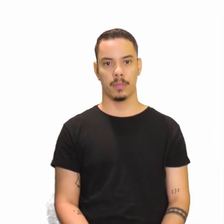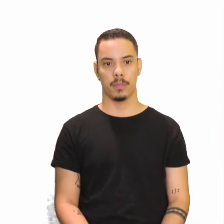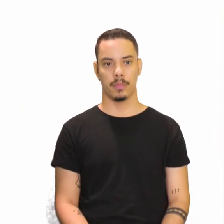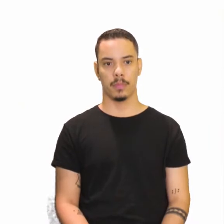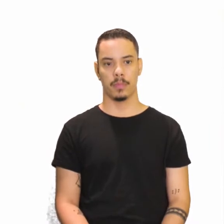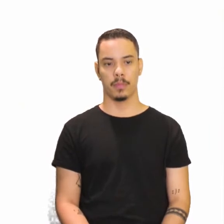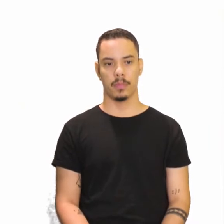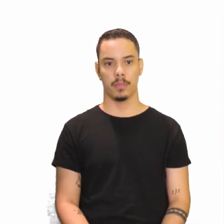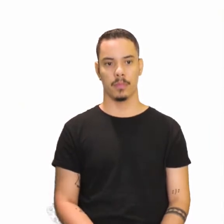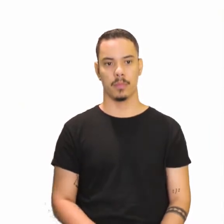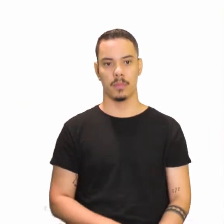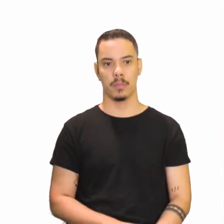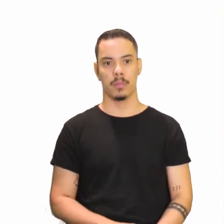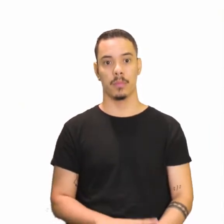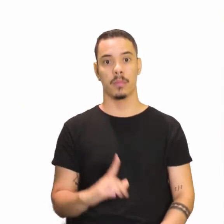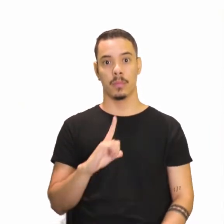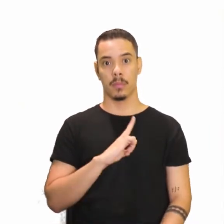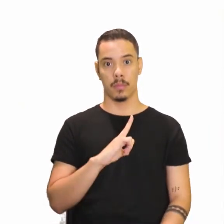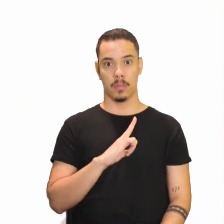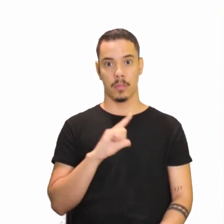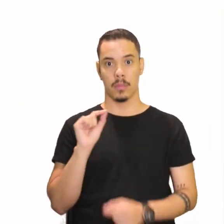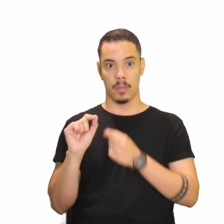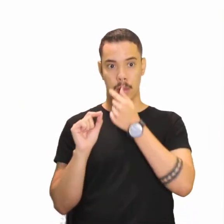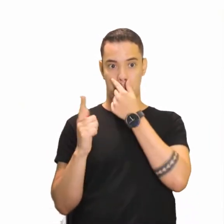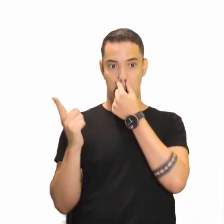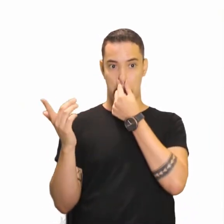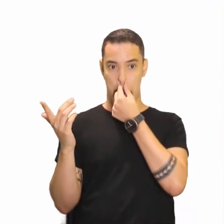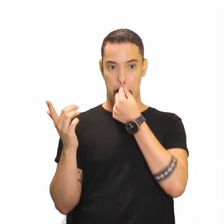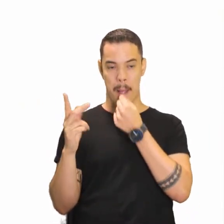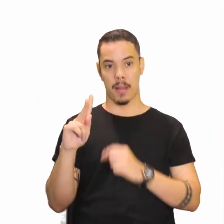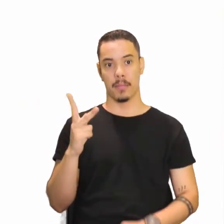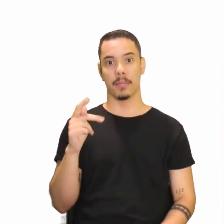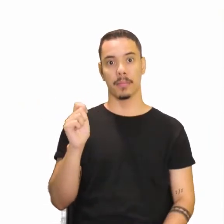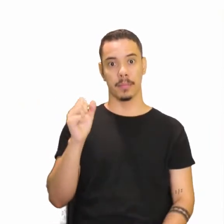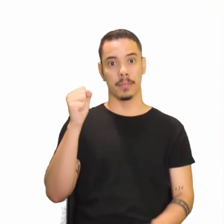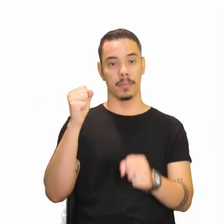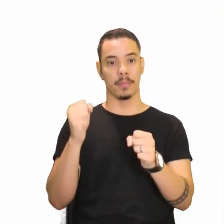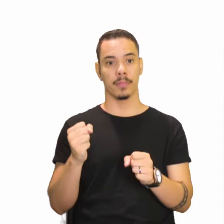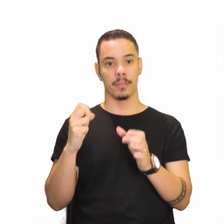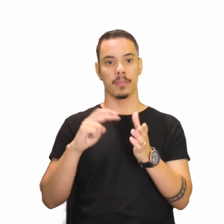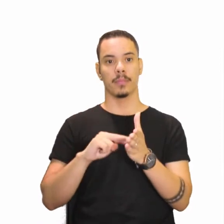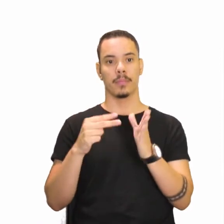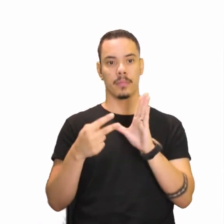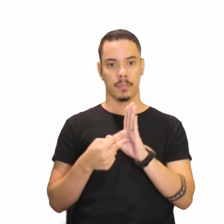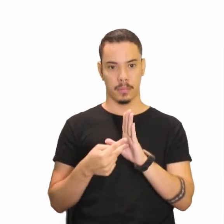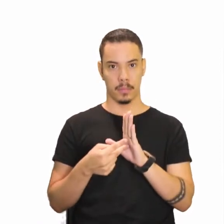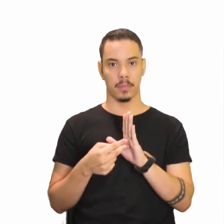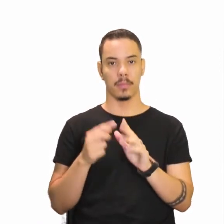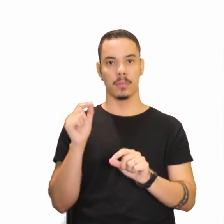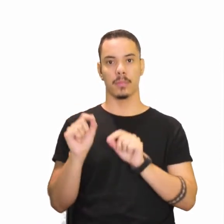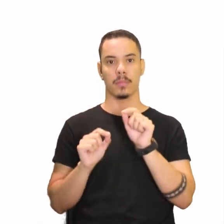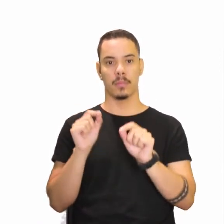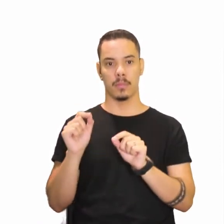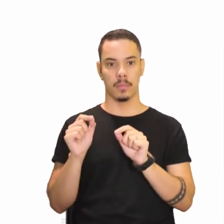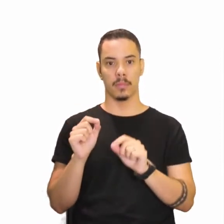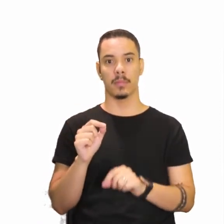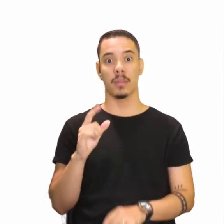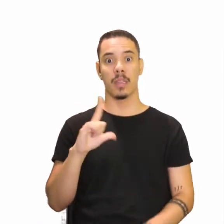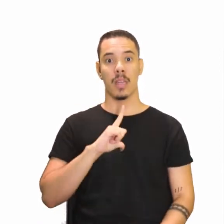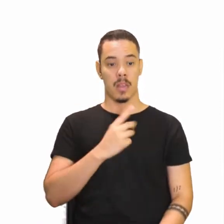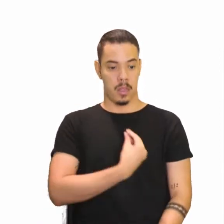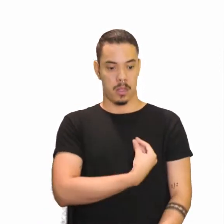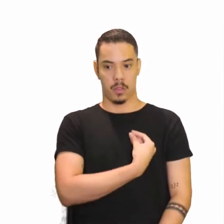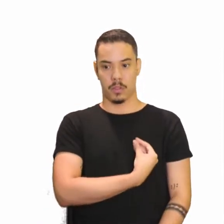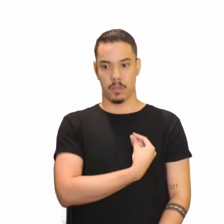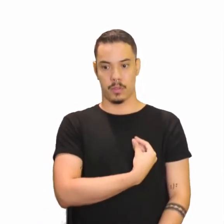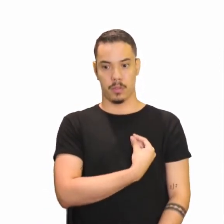então. Temos aqui, ó, que esse azinho, ele pode significar, né, na questão de